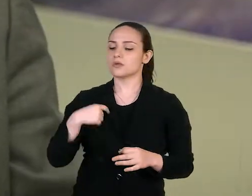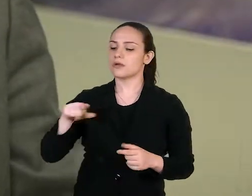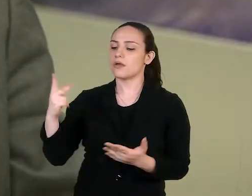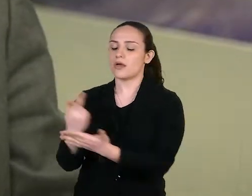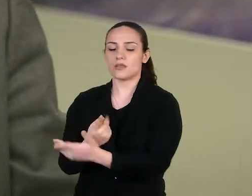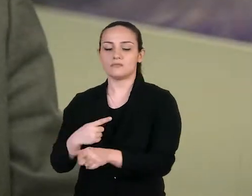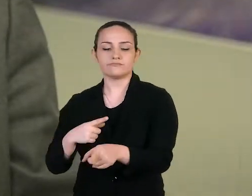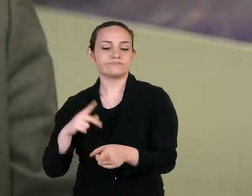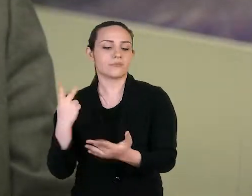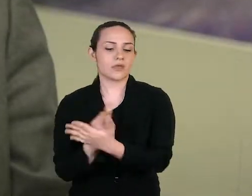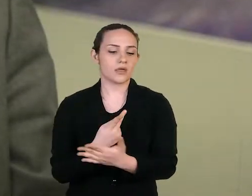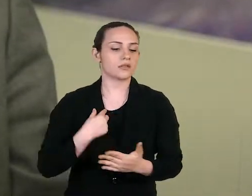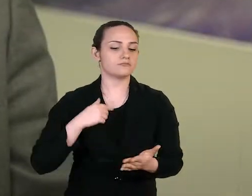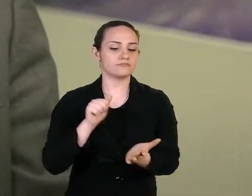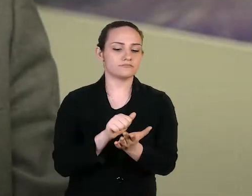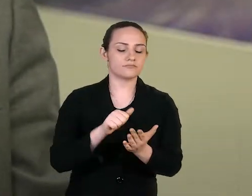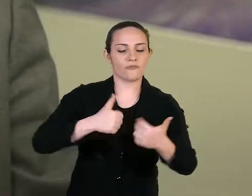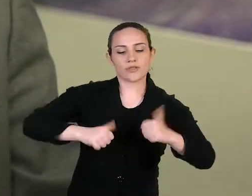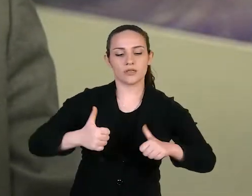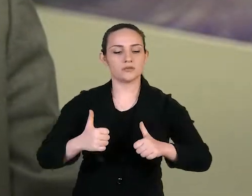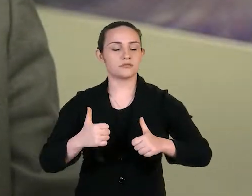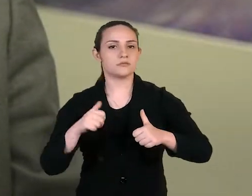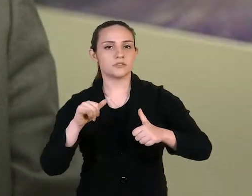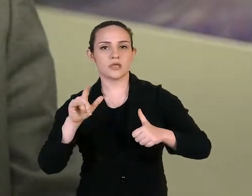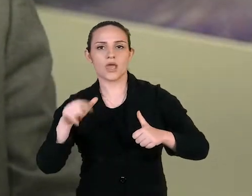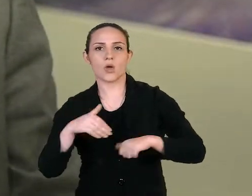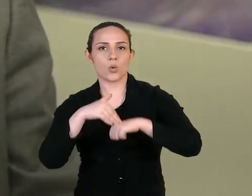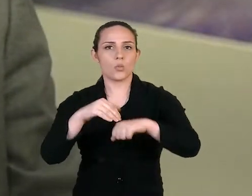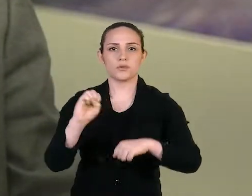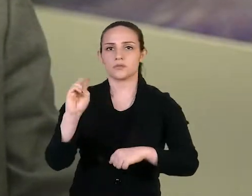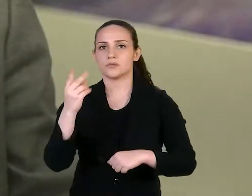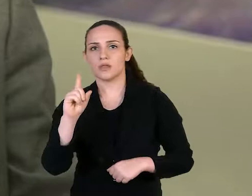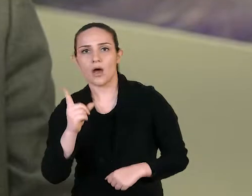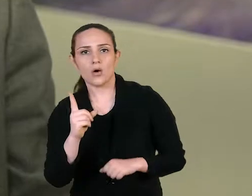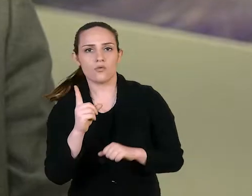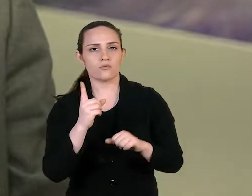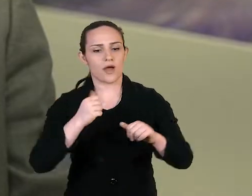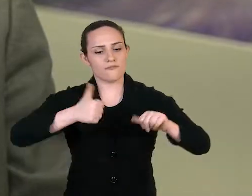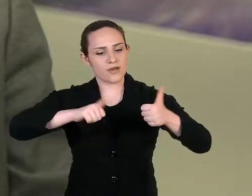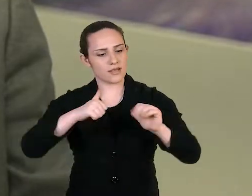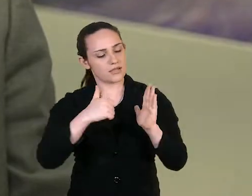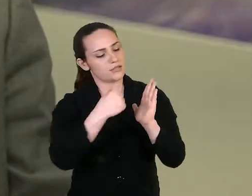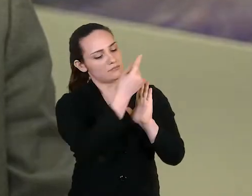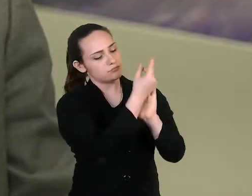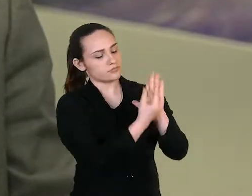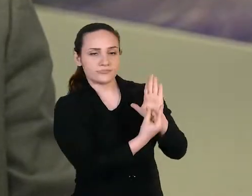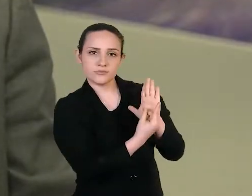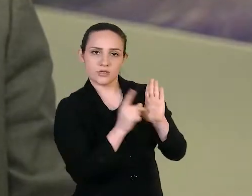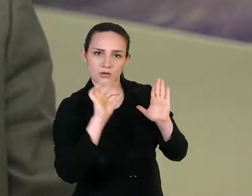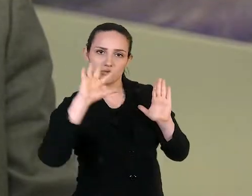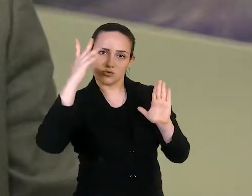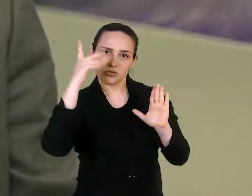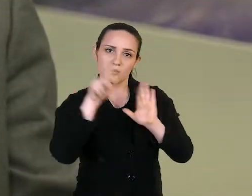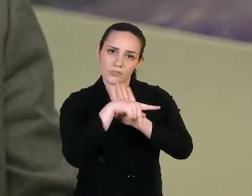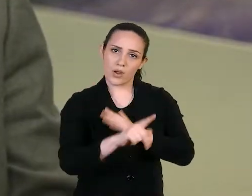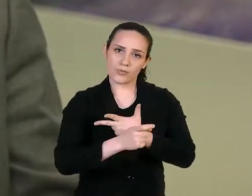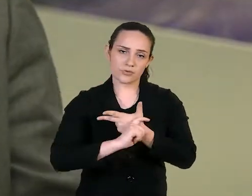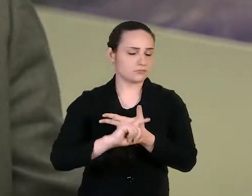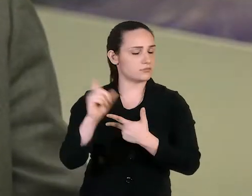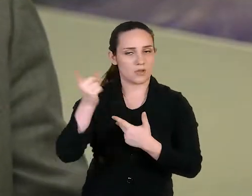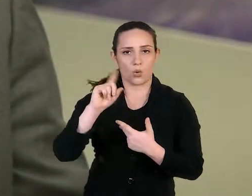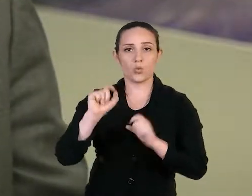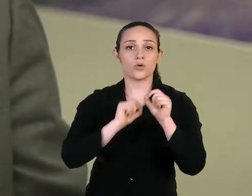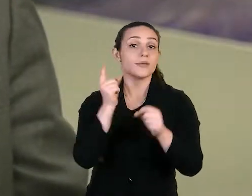gelo, apenas analisando e auditando notas já de despesas realizadas. Porque a